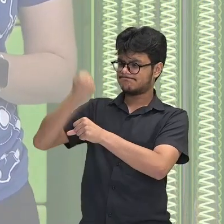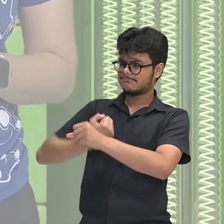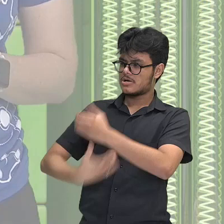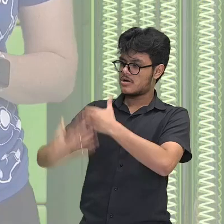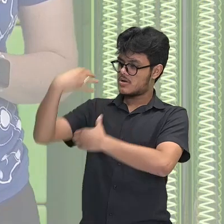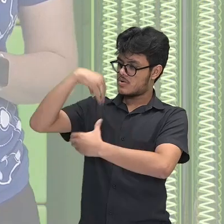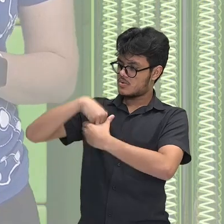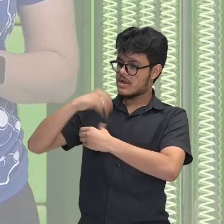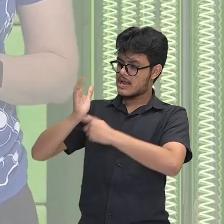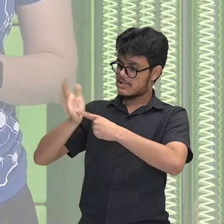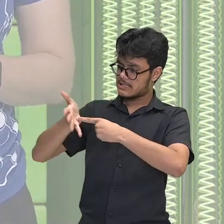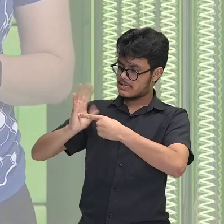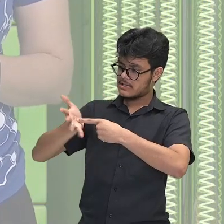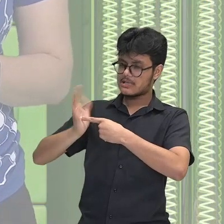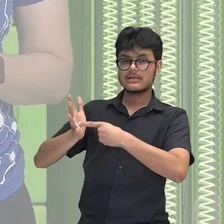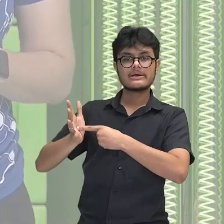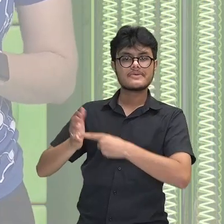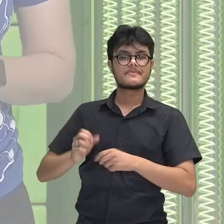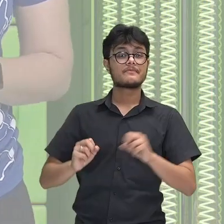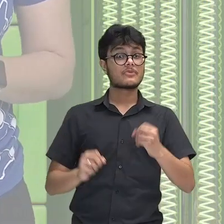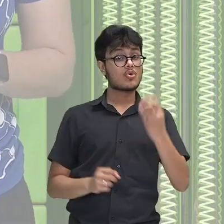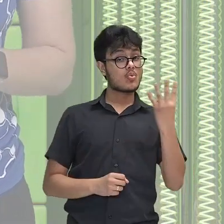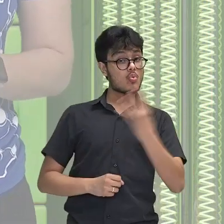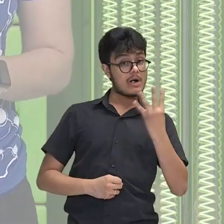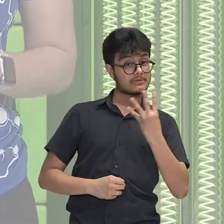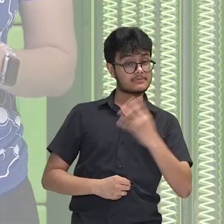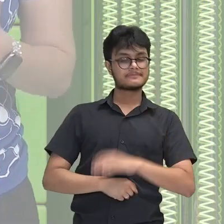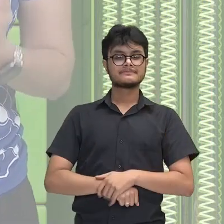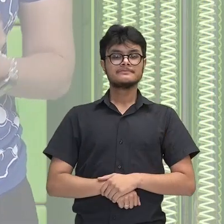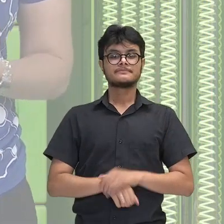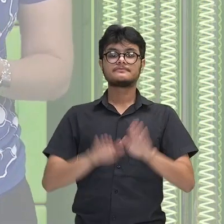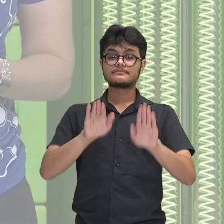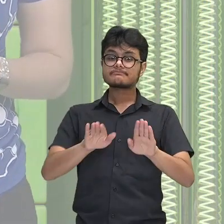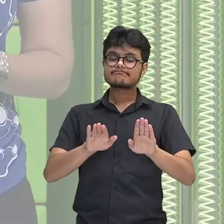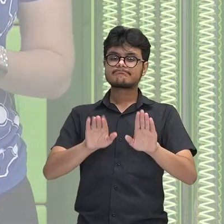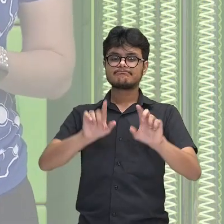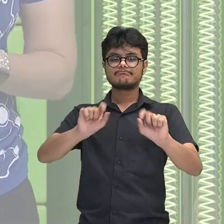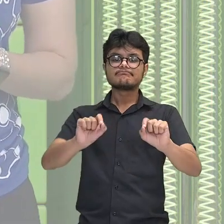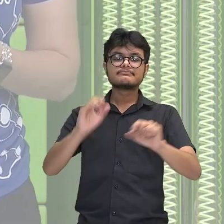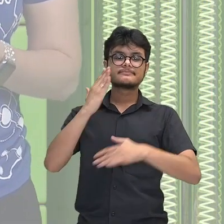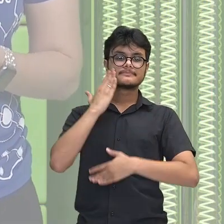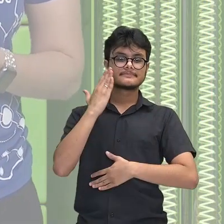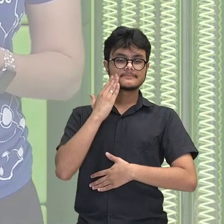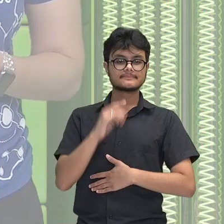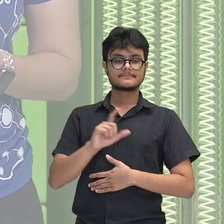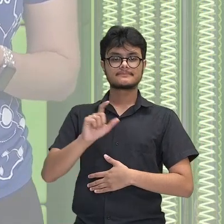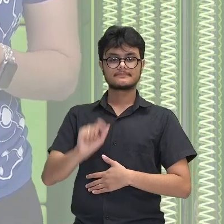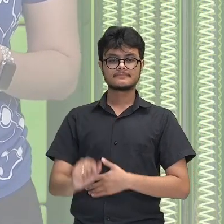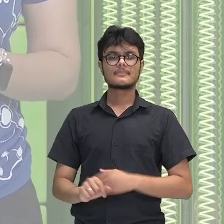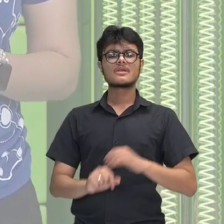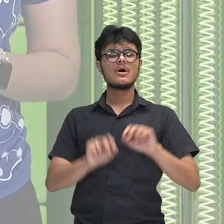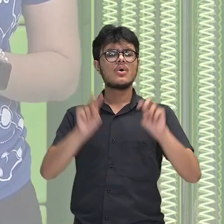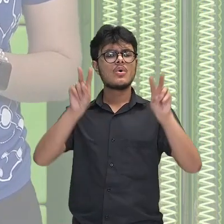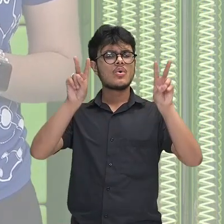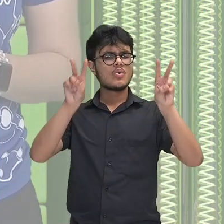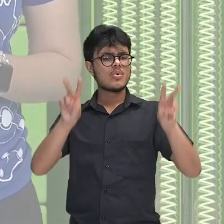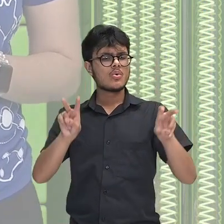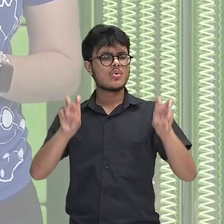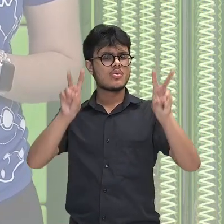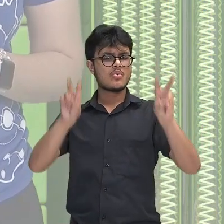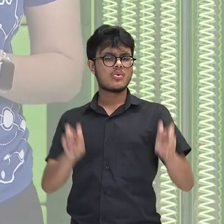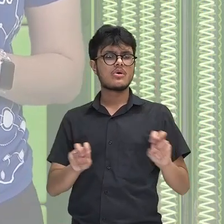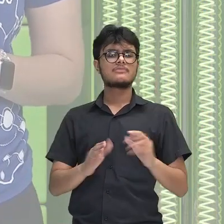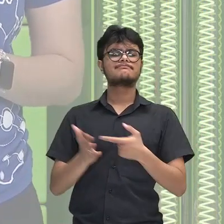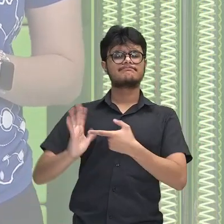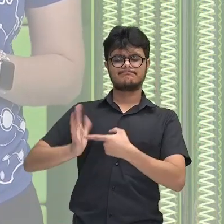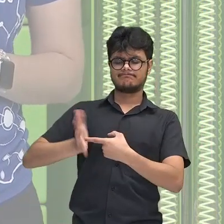combustão interna de 4 tempos, certo? E determinou o ciclo teórico sobre o qual trabalha o